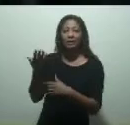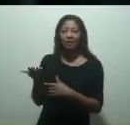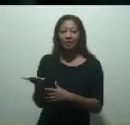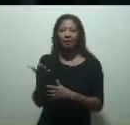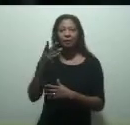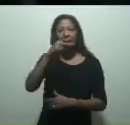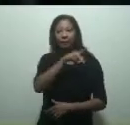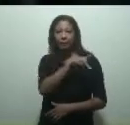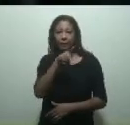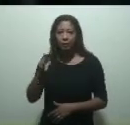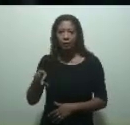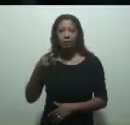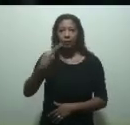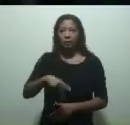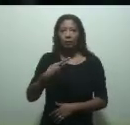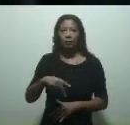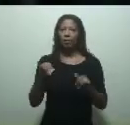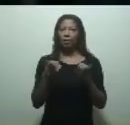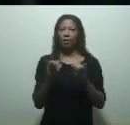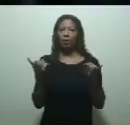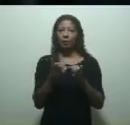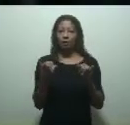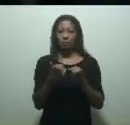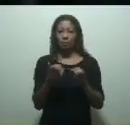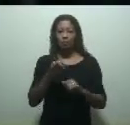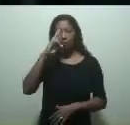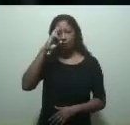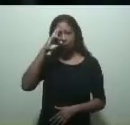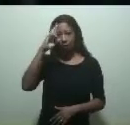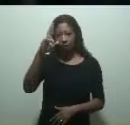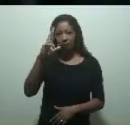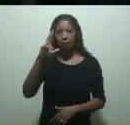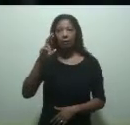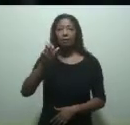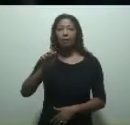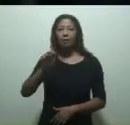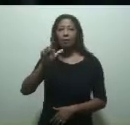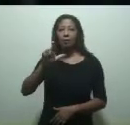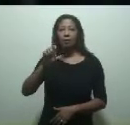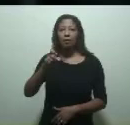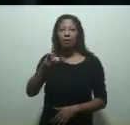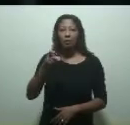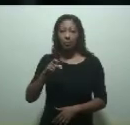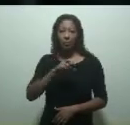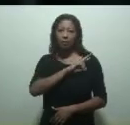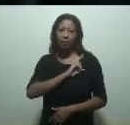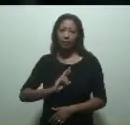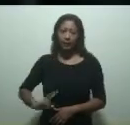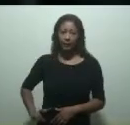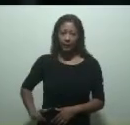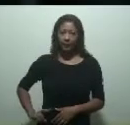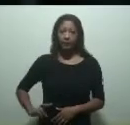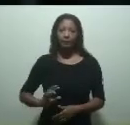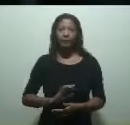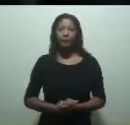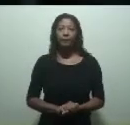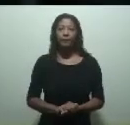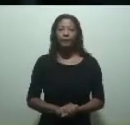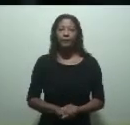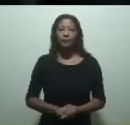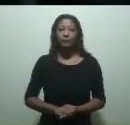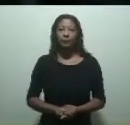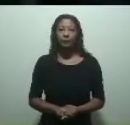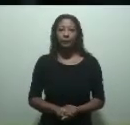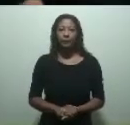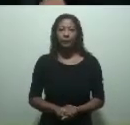do vereador Alexandro da Conceição Nunes da Silva. Poder Legislativo Municipal, vereador Alexandro